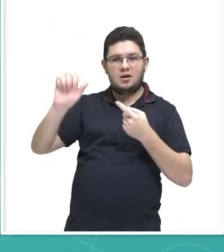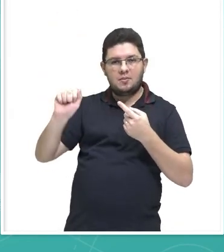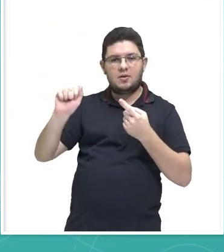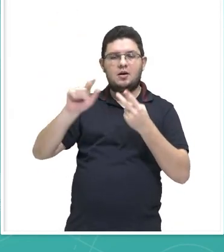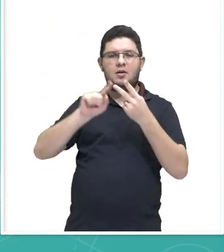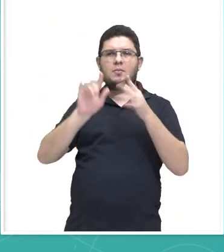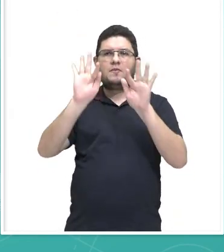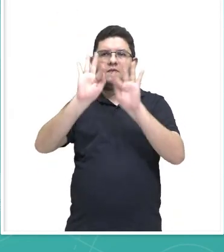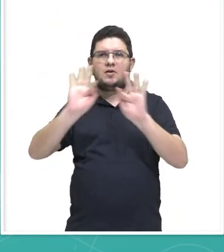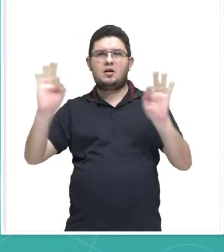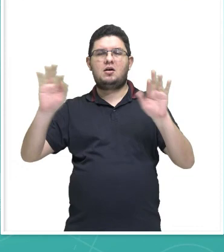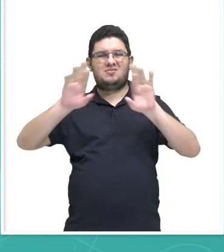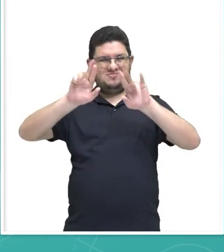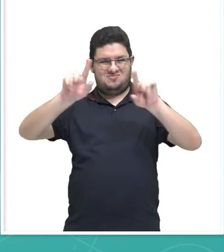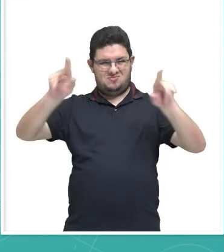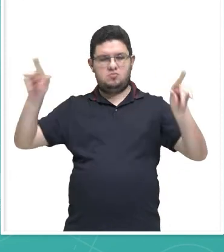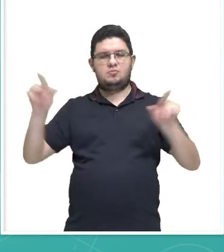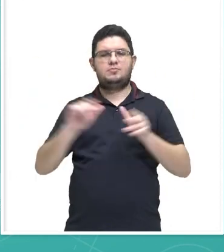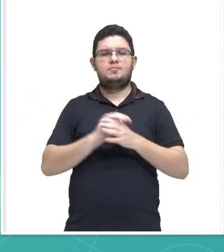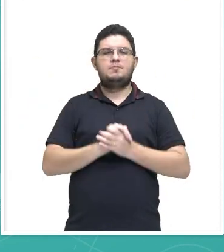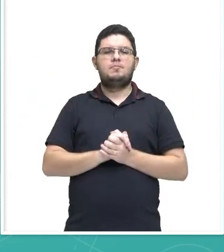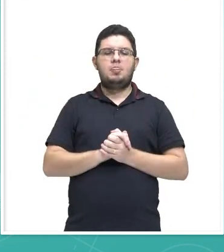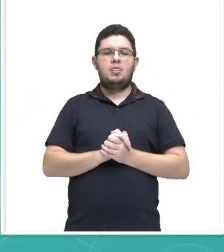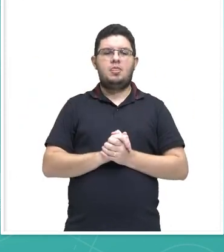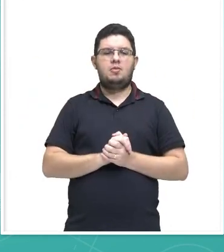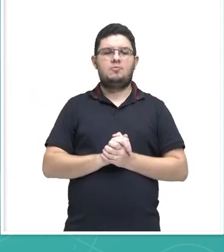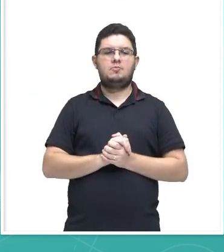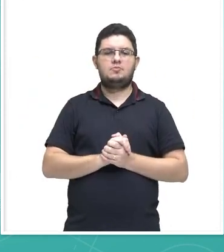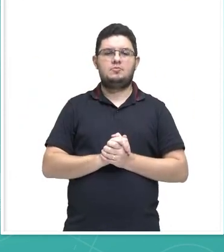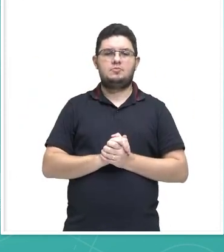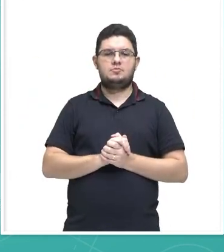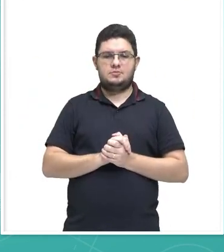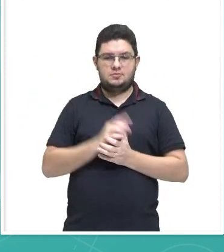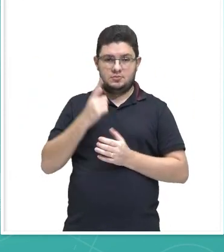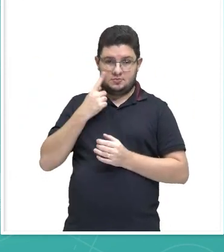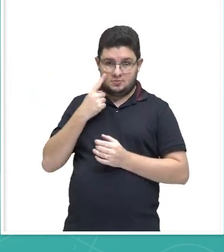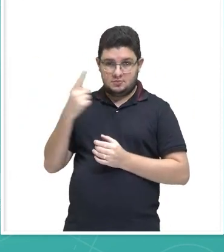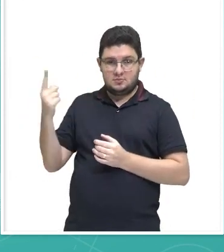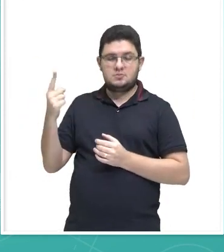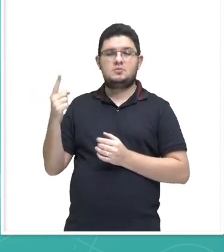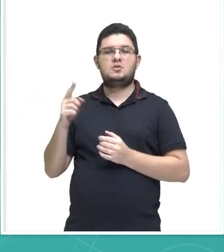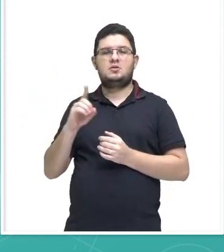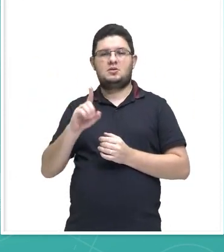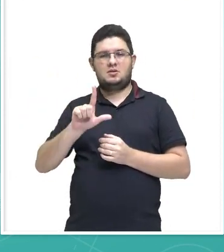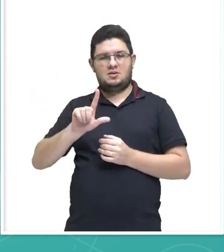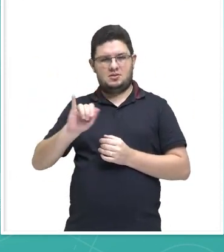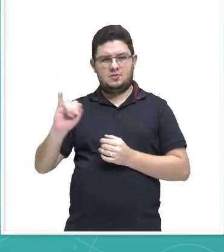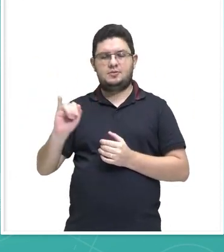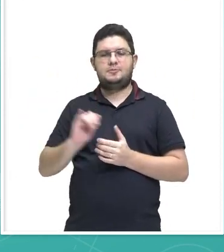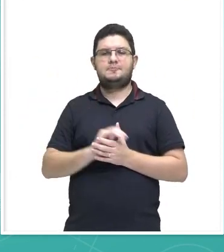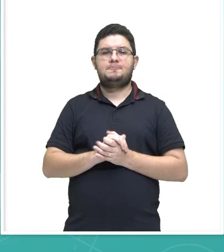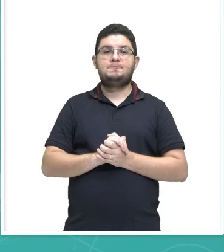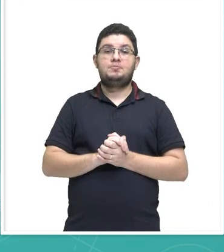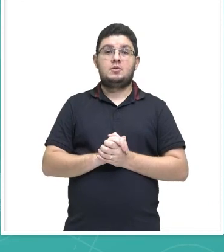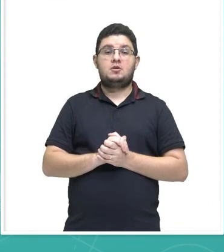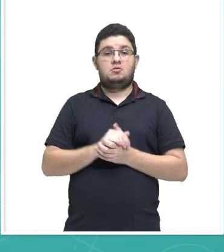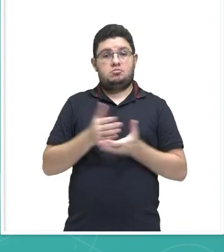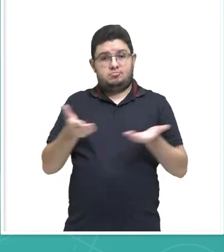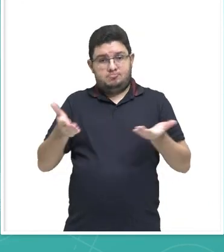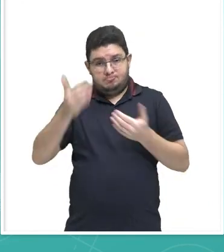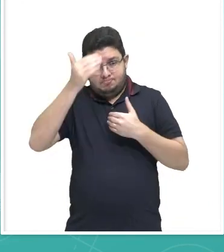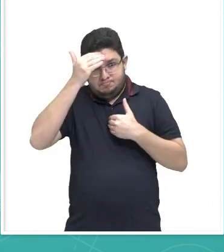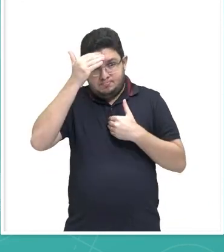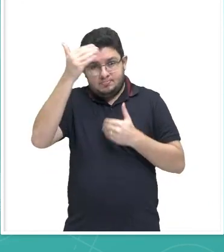dentre outros. Certo? Muito bem, então essa foi a nossa atividade. Desde já eu agradeço a